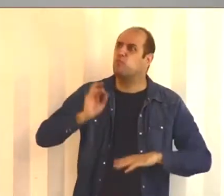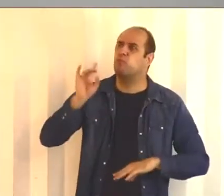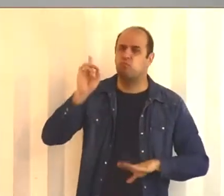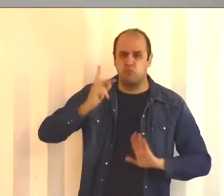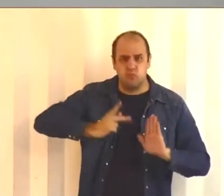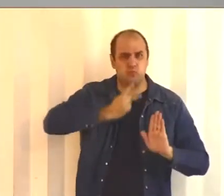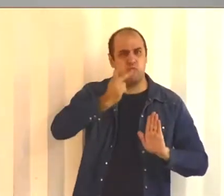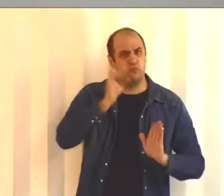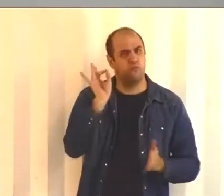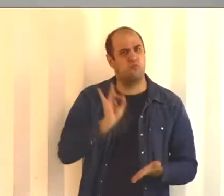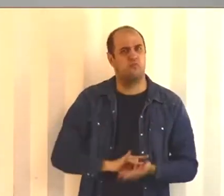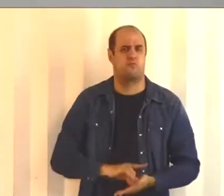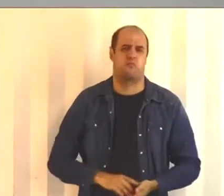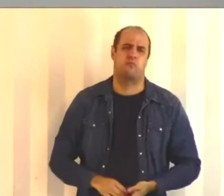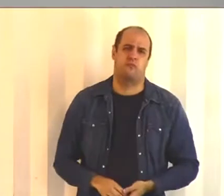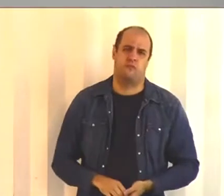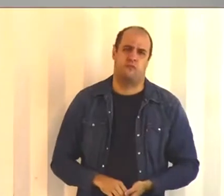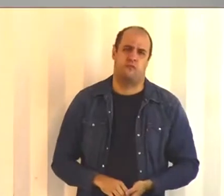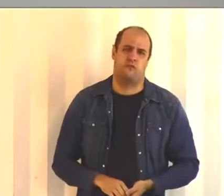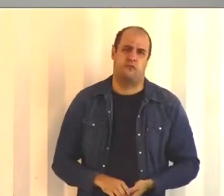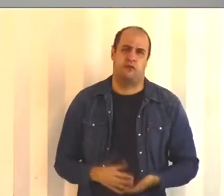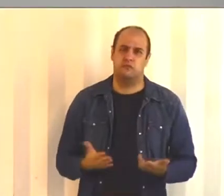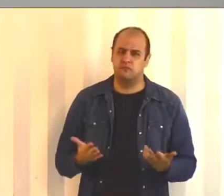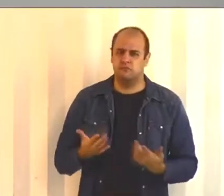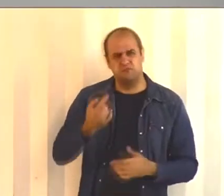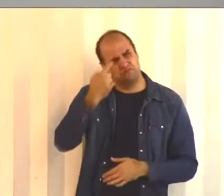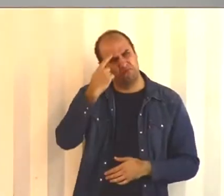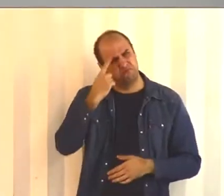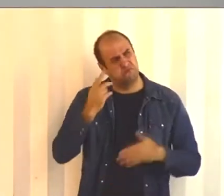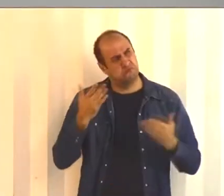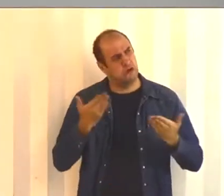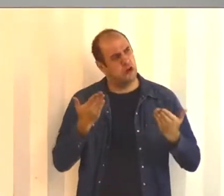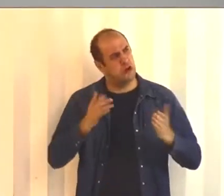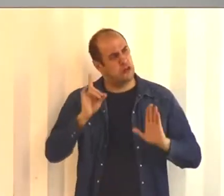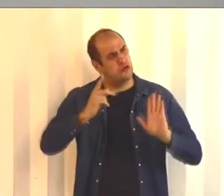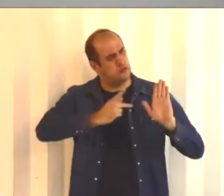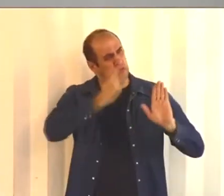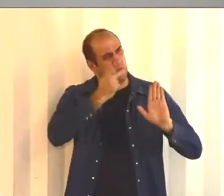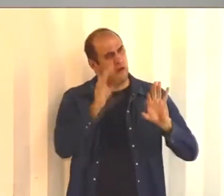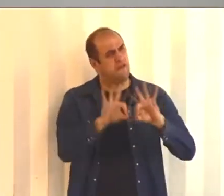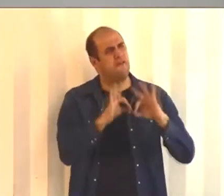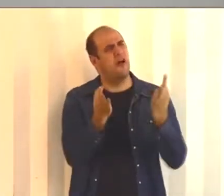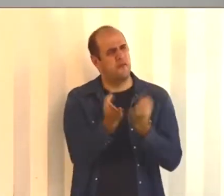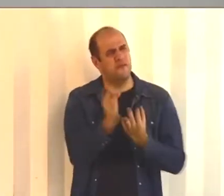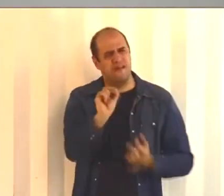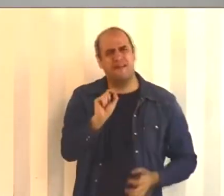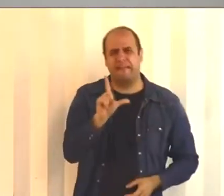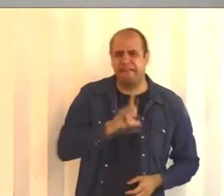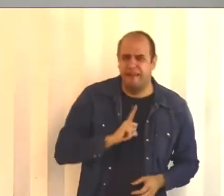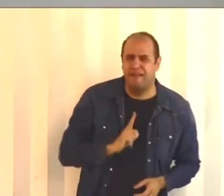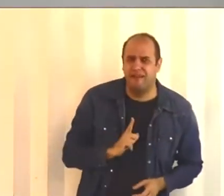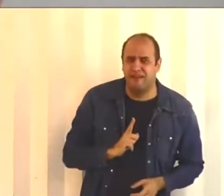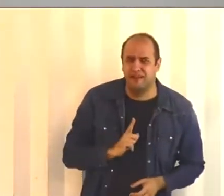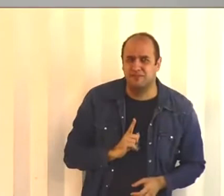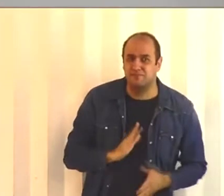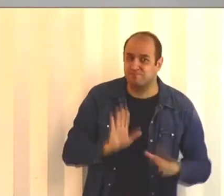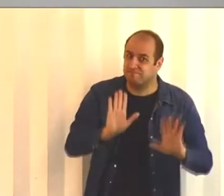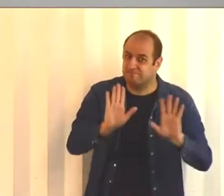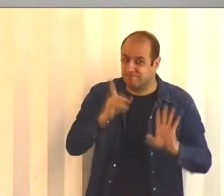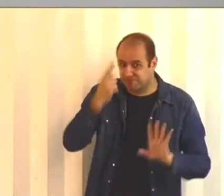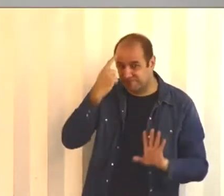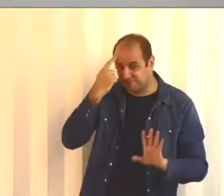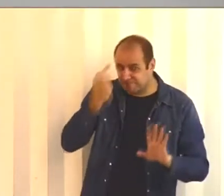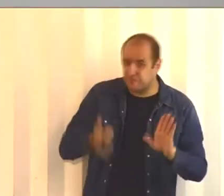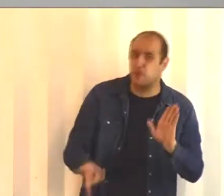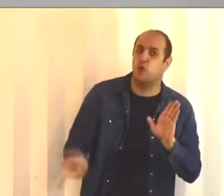havia prometido. Será que há promessas de Deus para a família, meus irmãos? Vejam só, eu volto